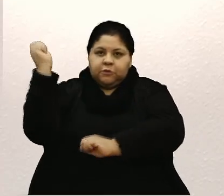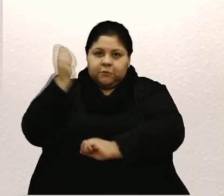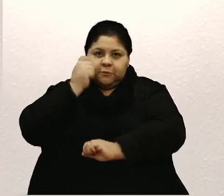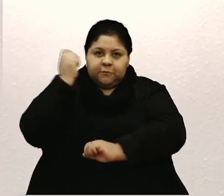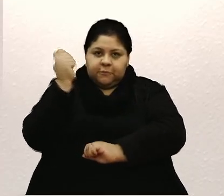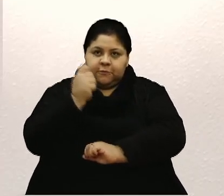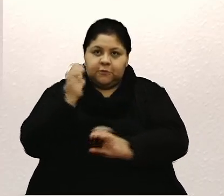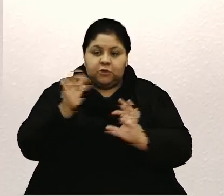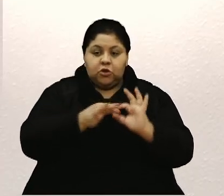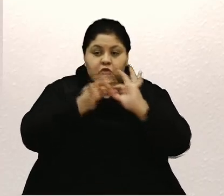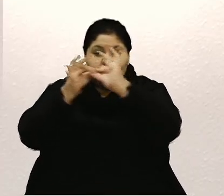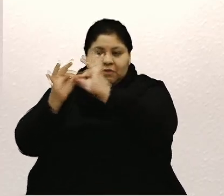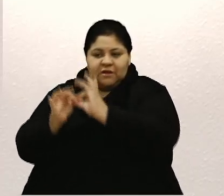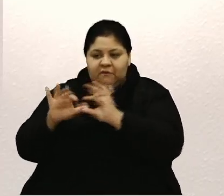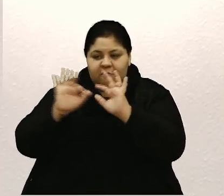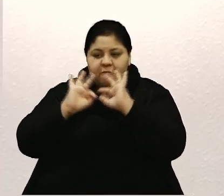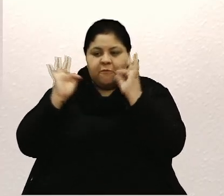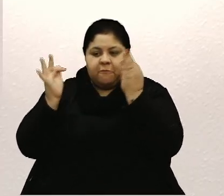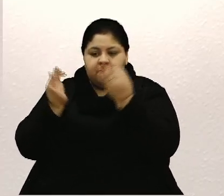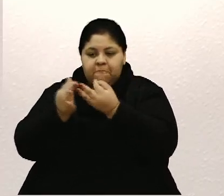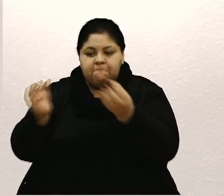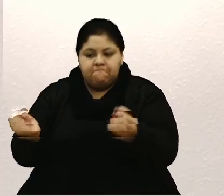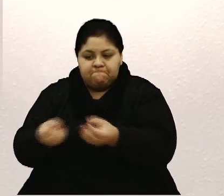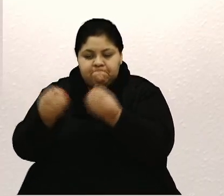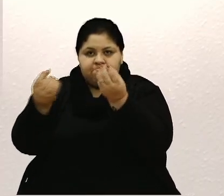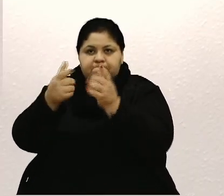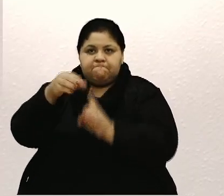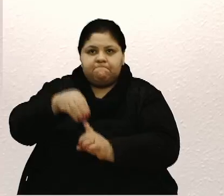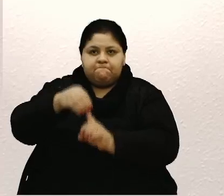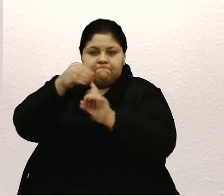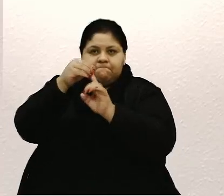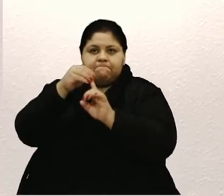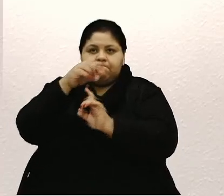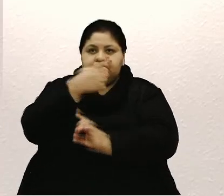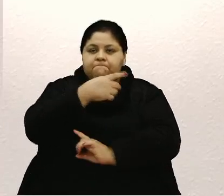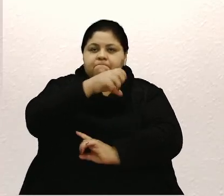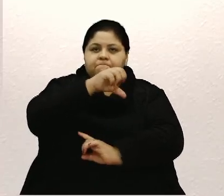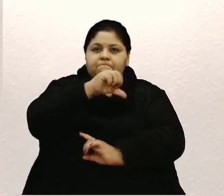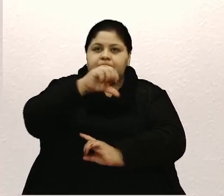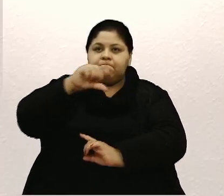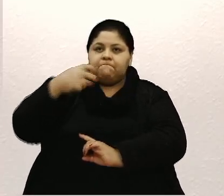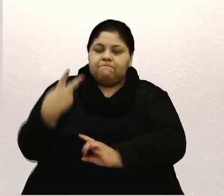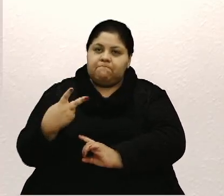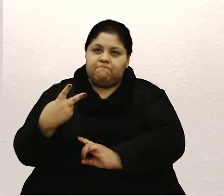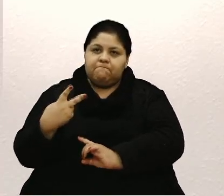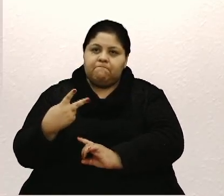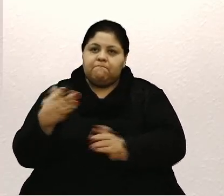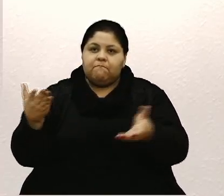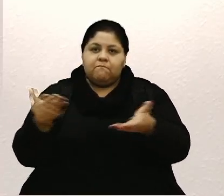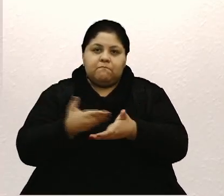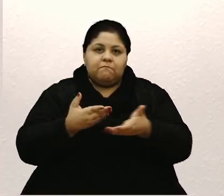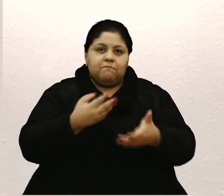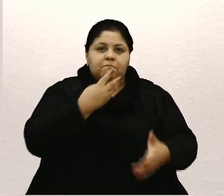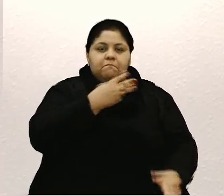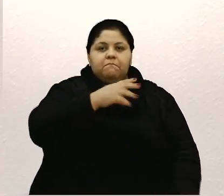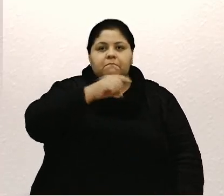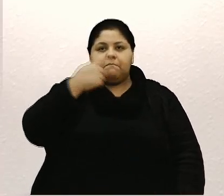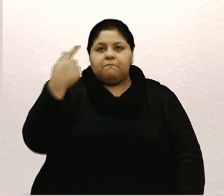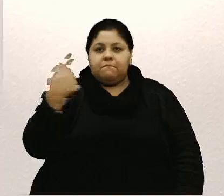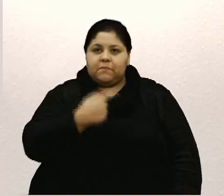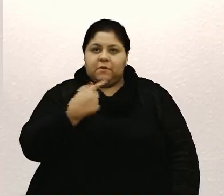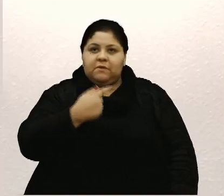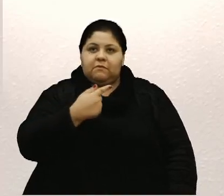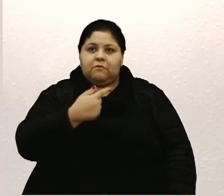e unir famílias, o evento teve sua primeira edição em 1992 e está na sua 31ª